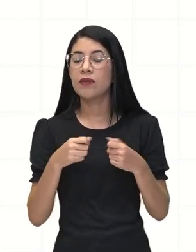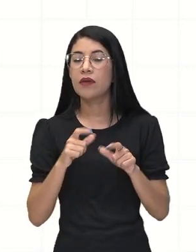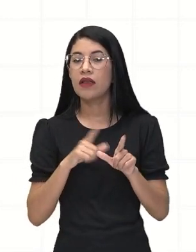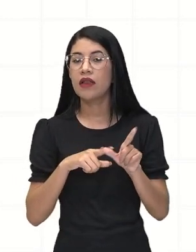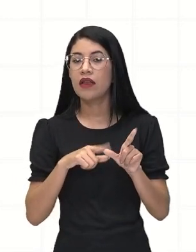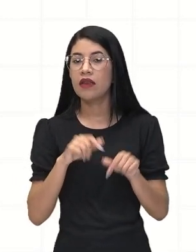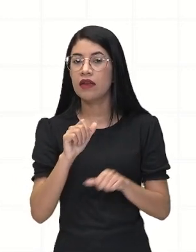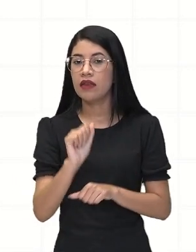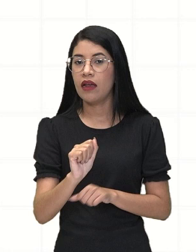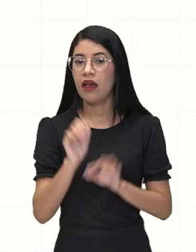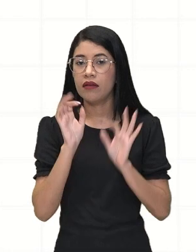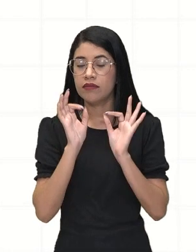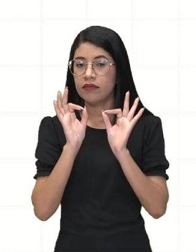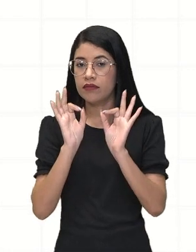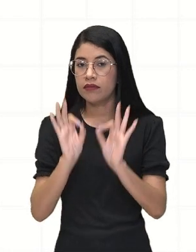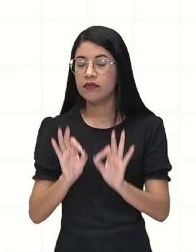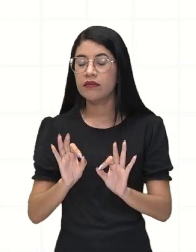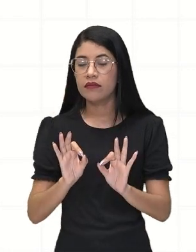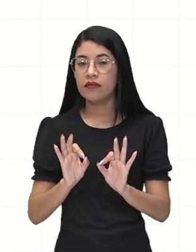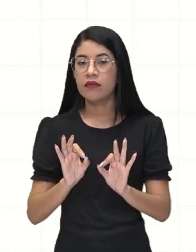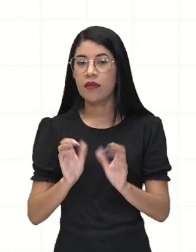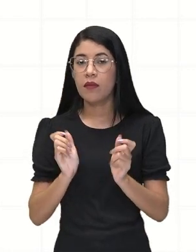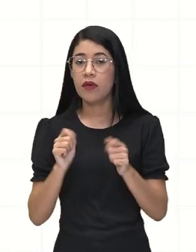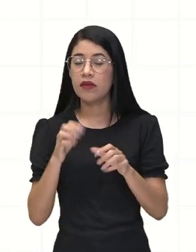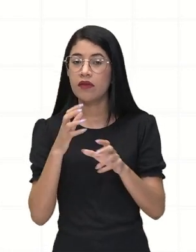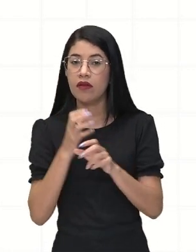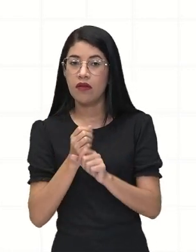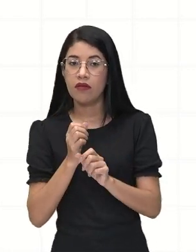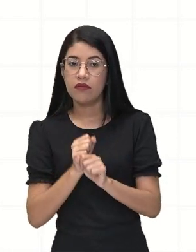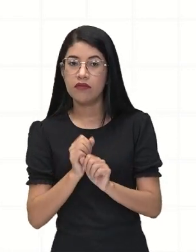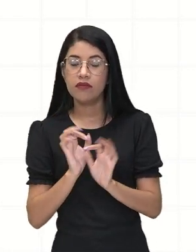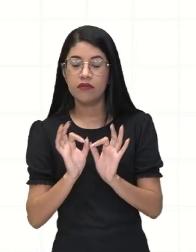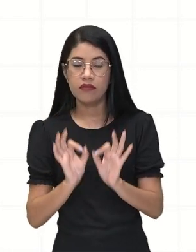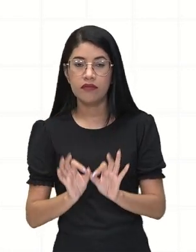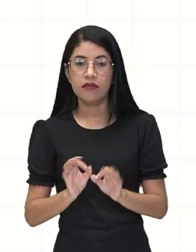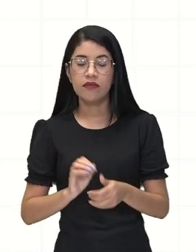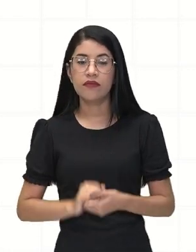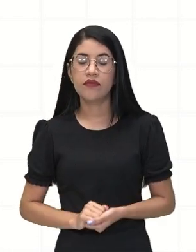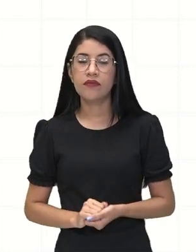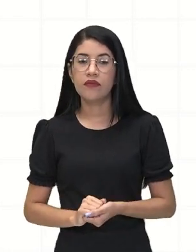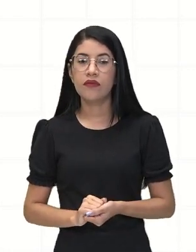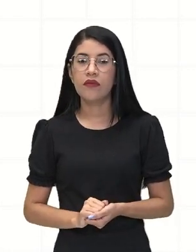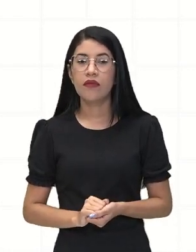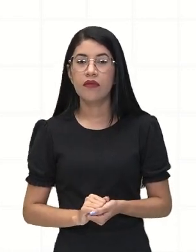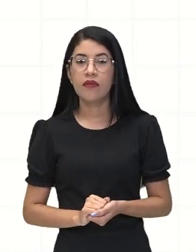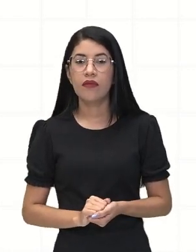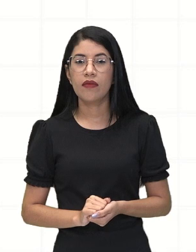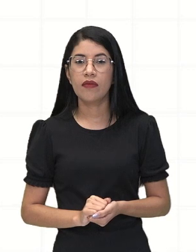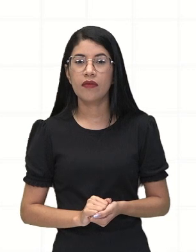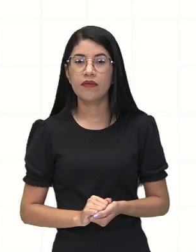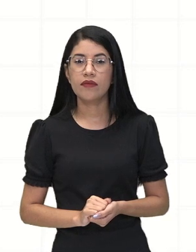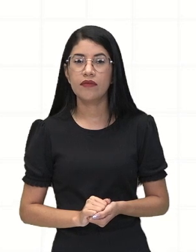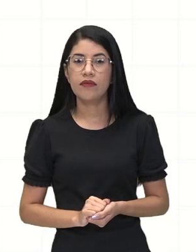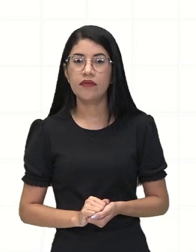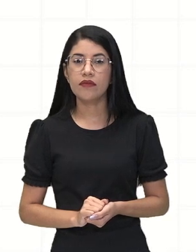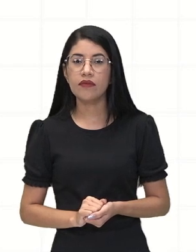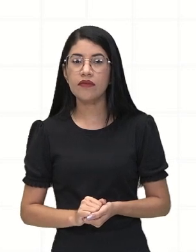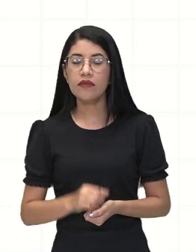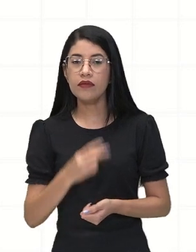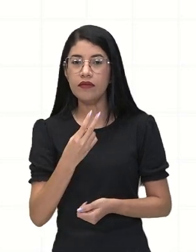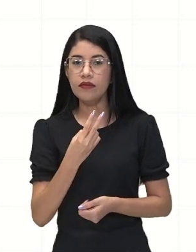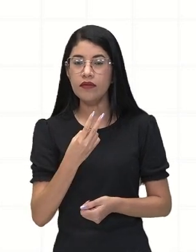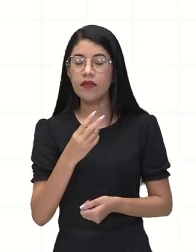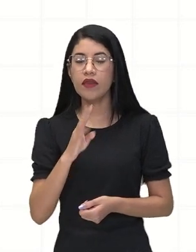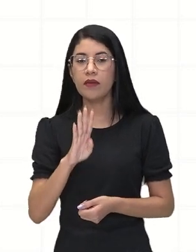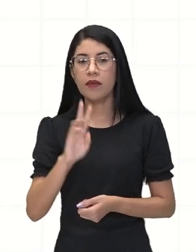A, para essa soma, ok? E o B, o segundo, vai ser quem? 2b